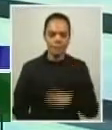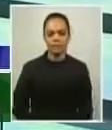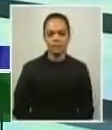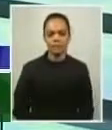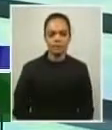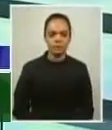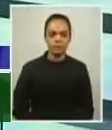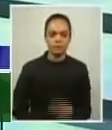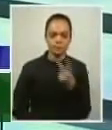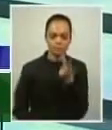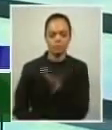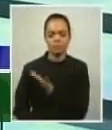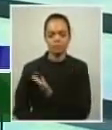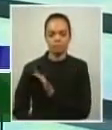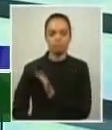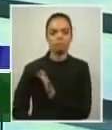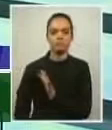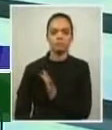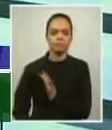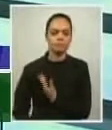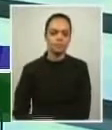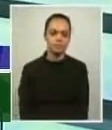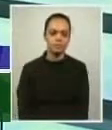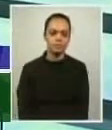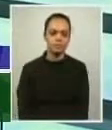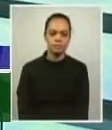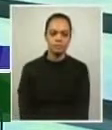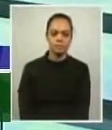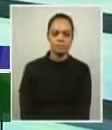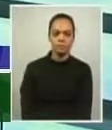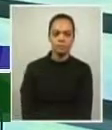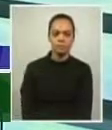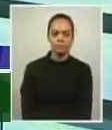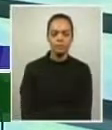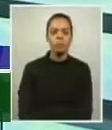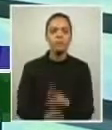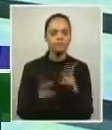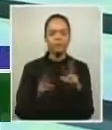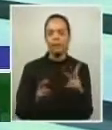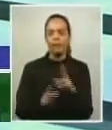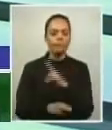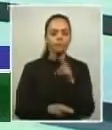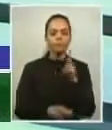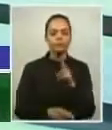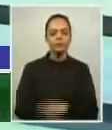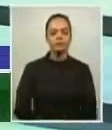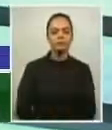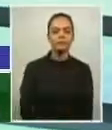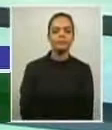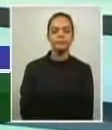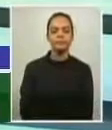Marcos e em Deus tem um sido discípulos de Hegel uma coisa é uma coisa outra coisa é outra